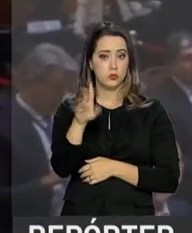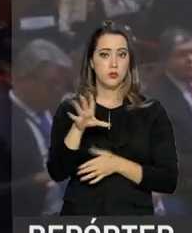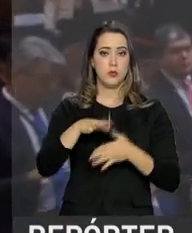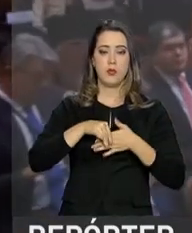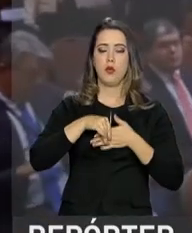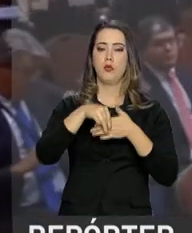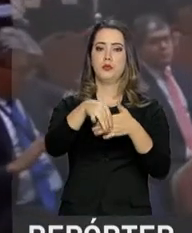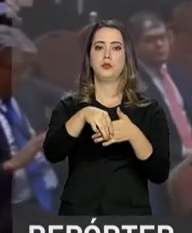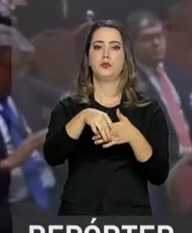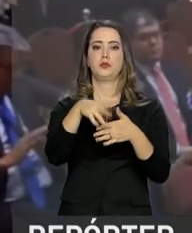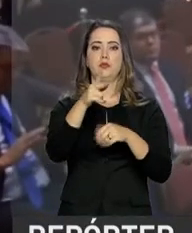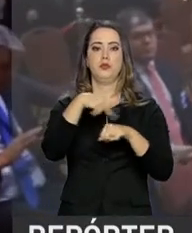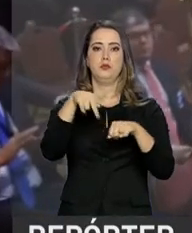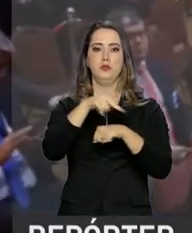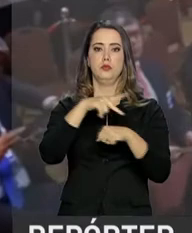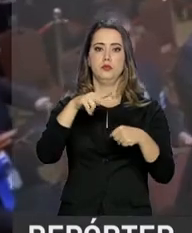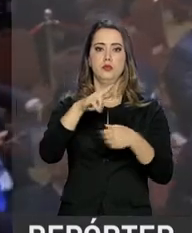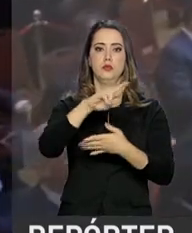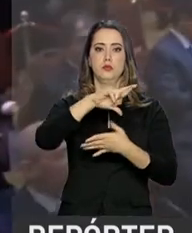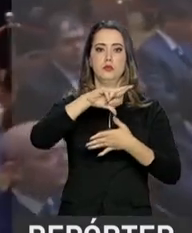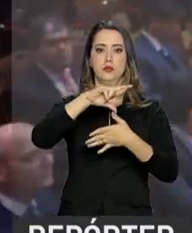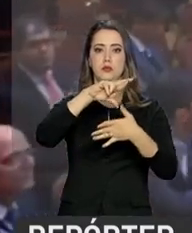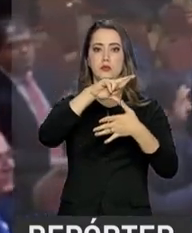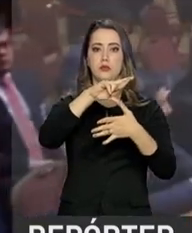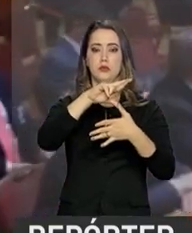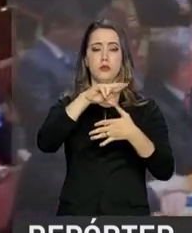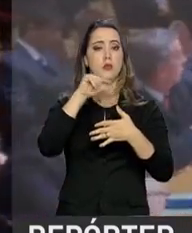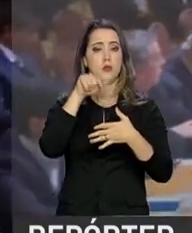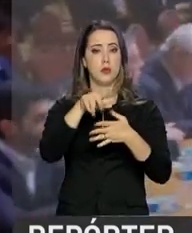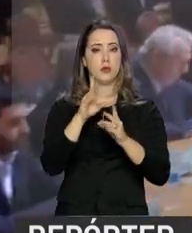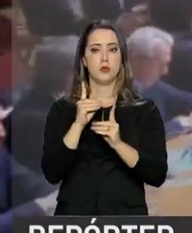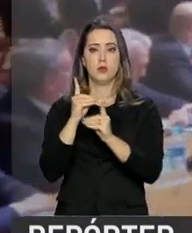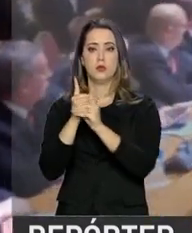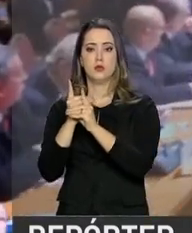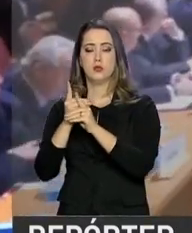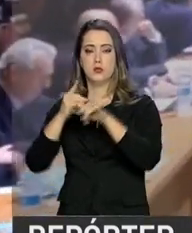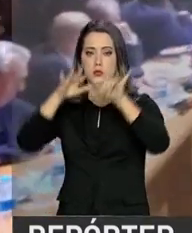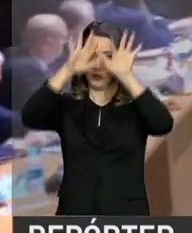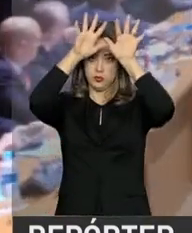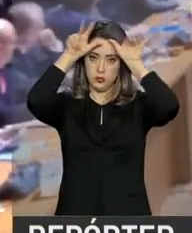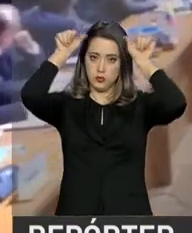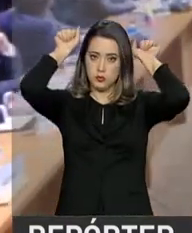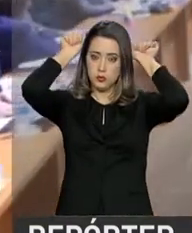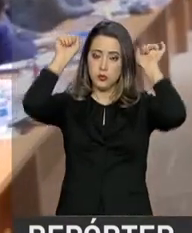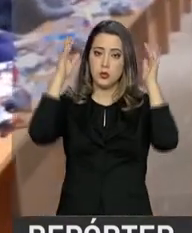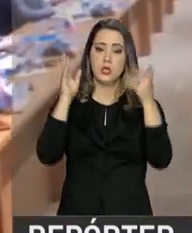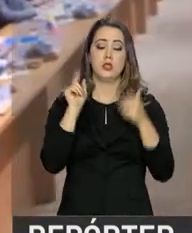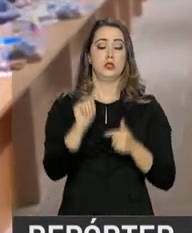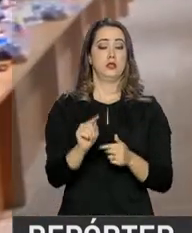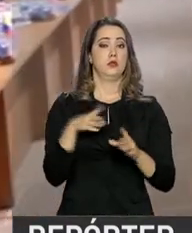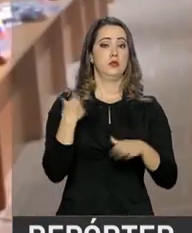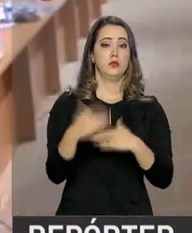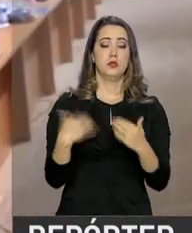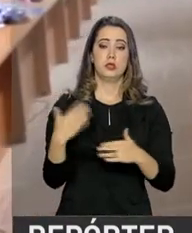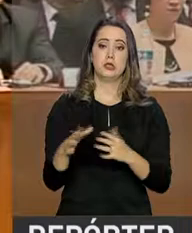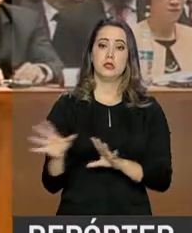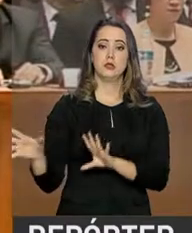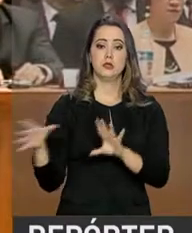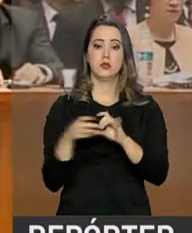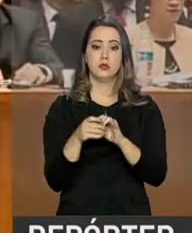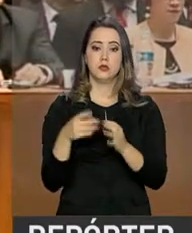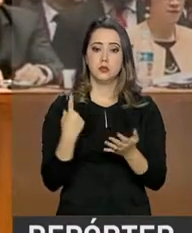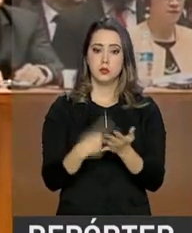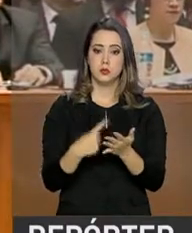os blocos latino americanos vão se encontrar mês que vem no méxico a ideia é avançar na integração consolidando